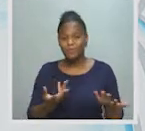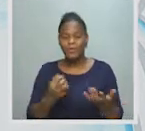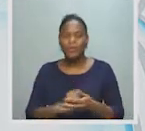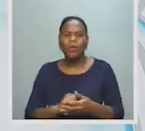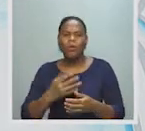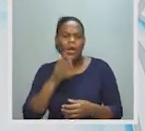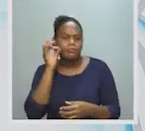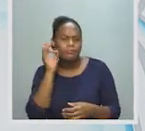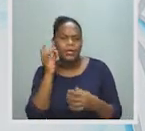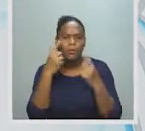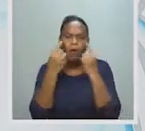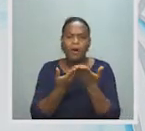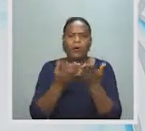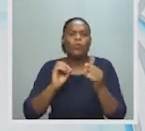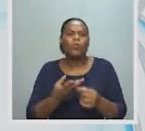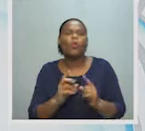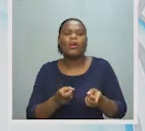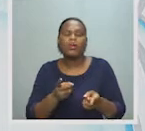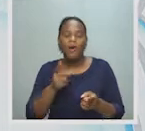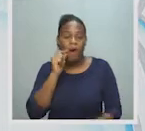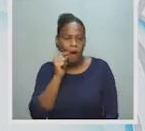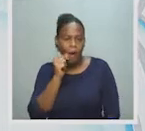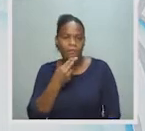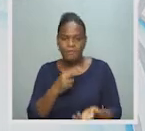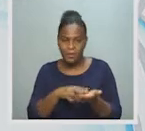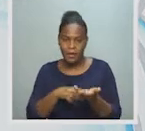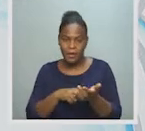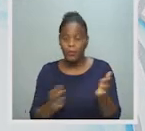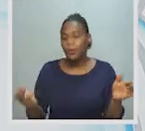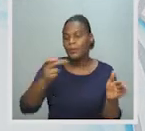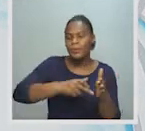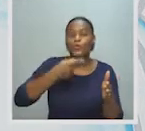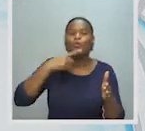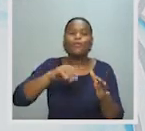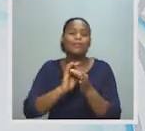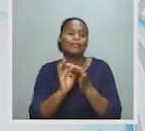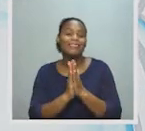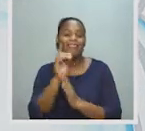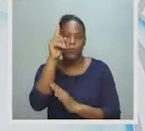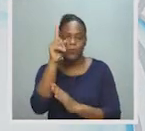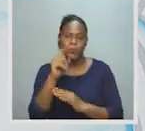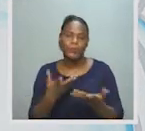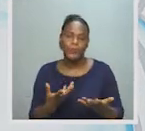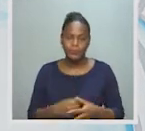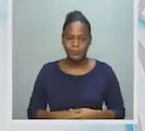quais são os vestígios? O que é que mostra que o homem, na verdade, regressou a